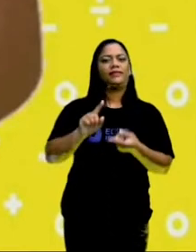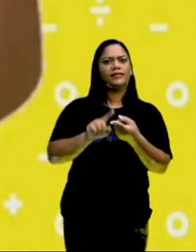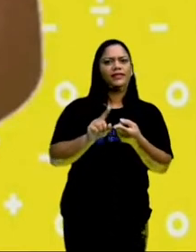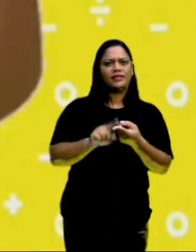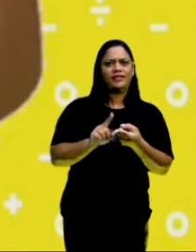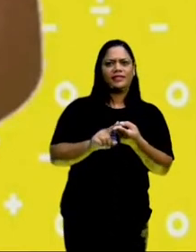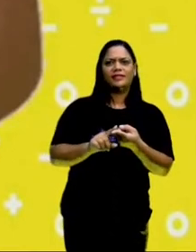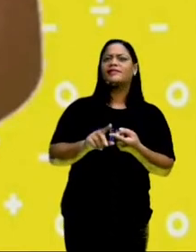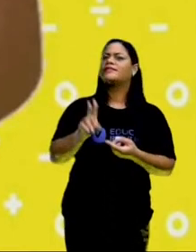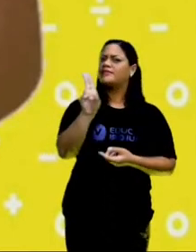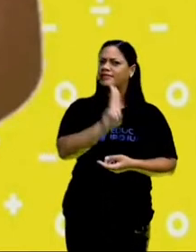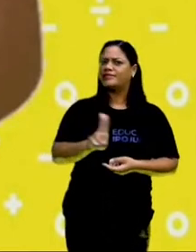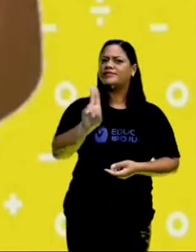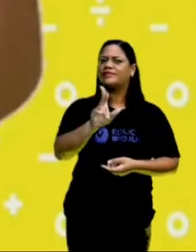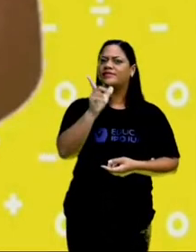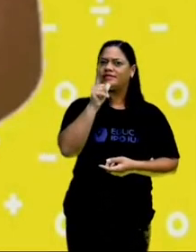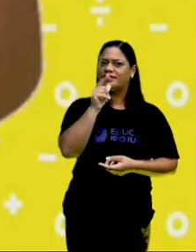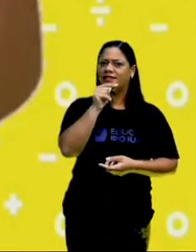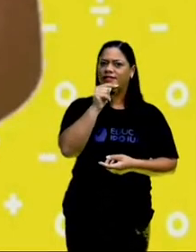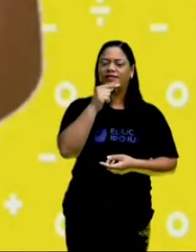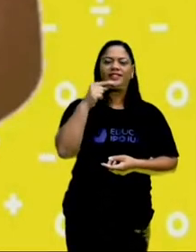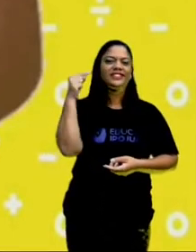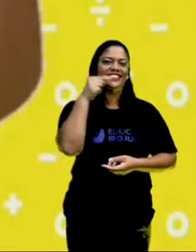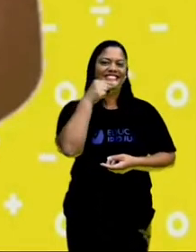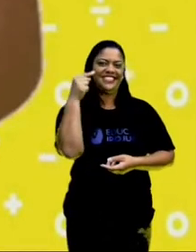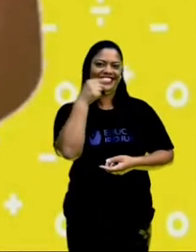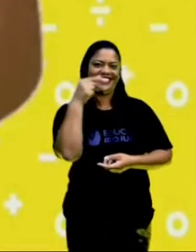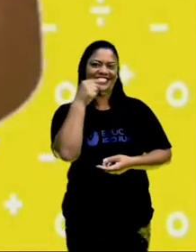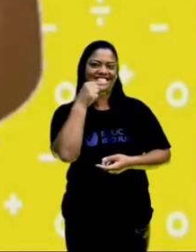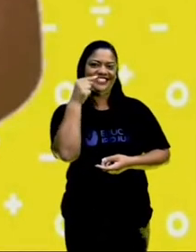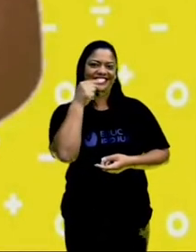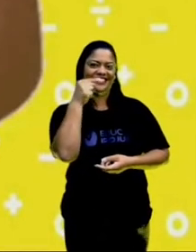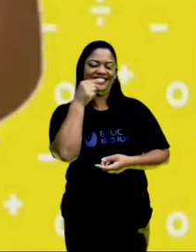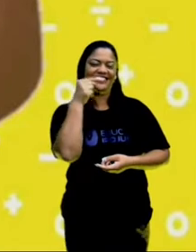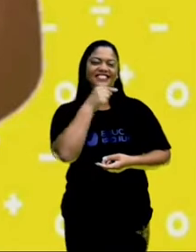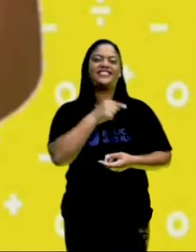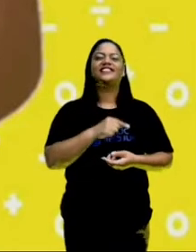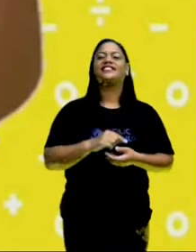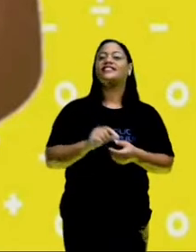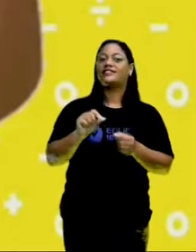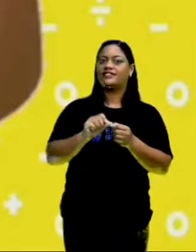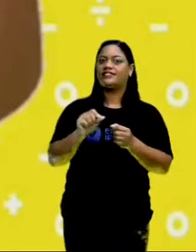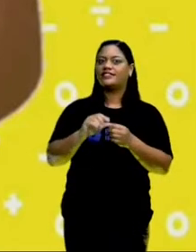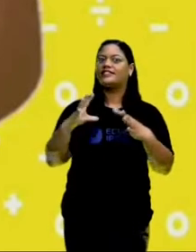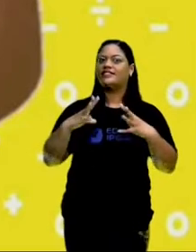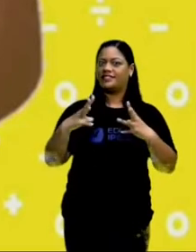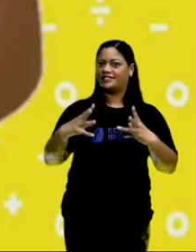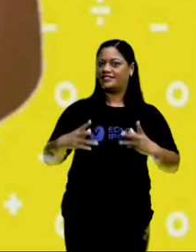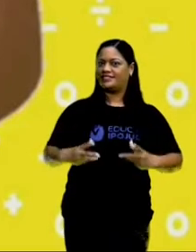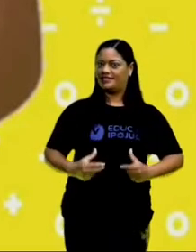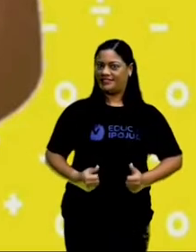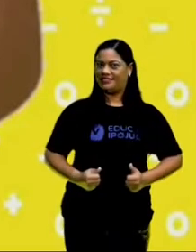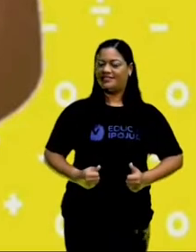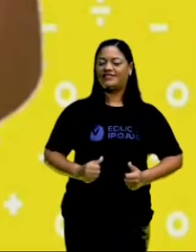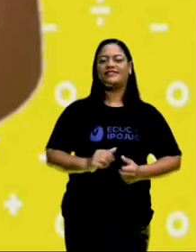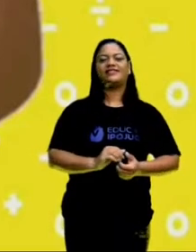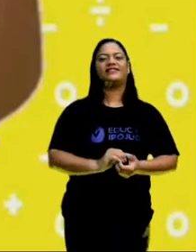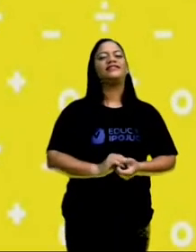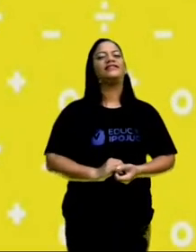Também precisamos da água para escovar os nossos dentinhos, fazer a nossa